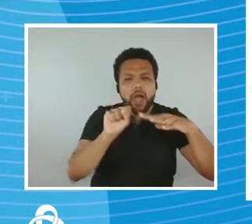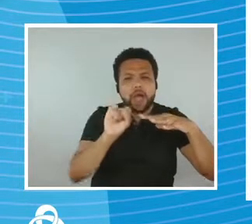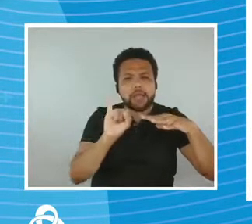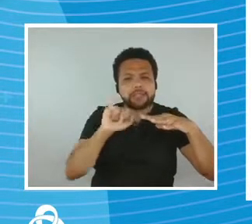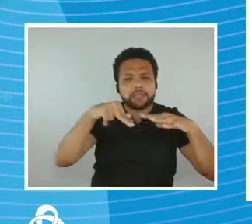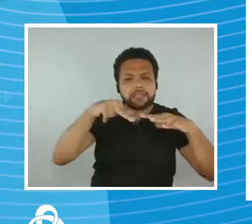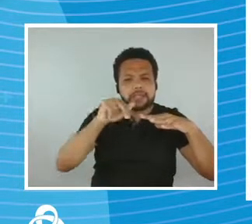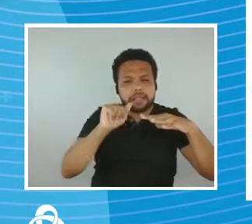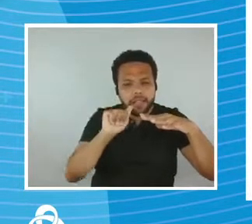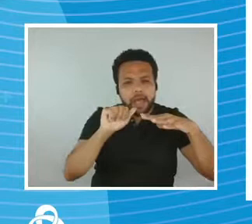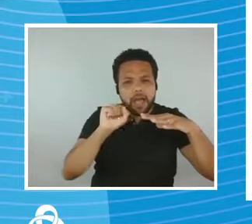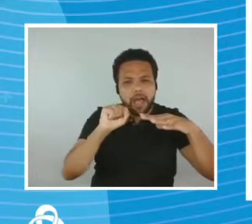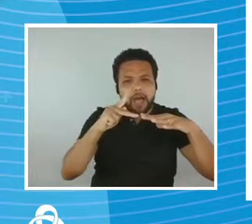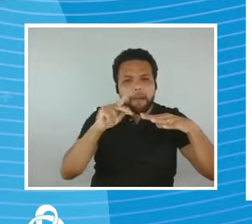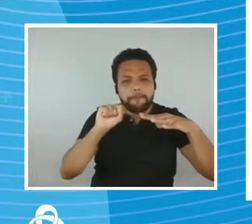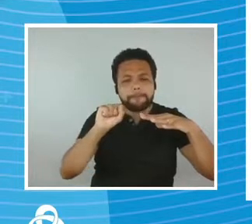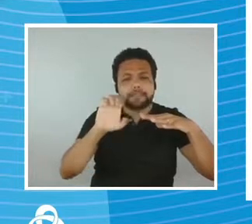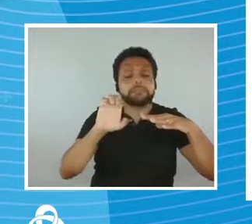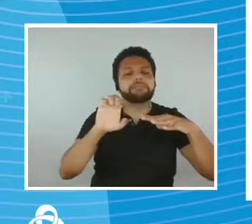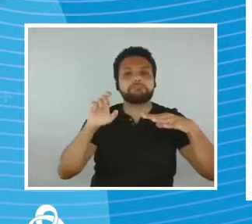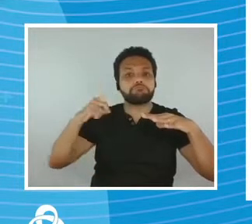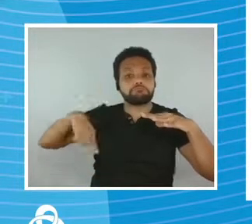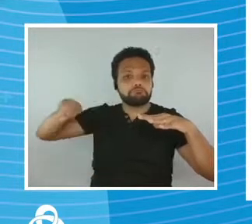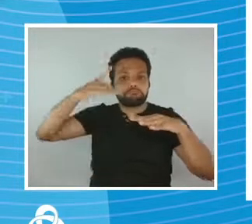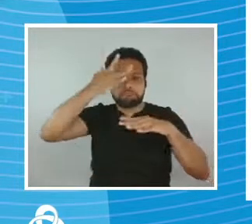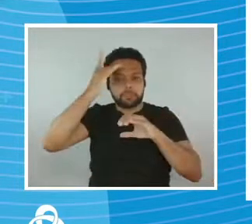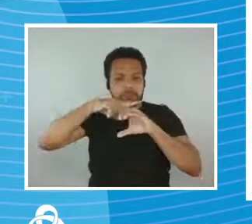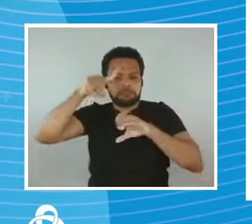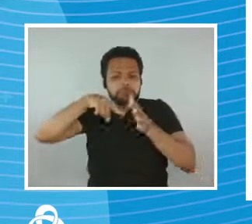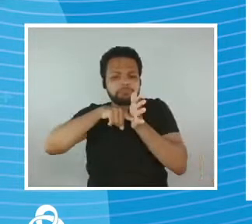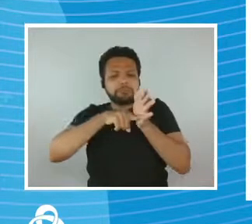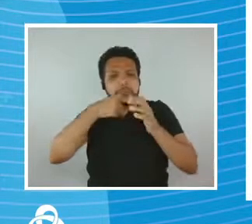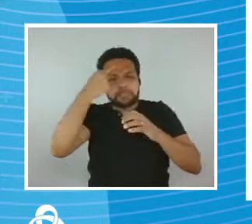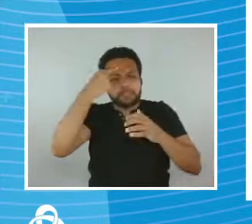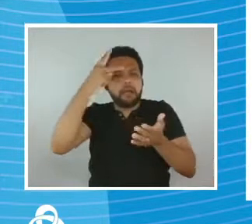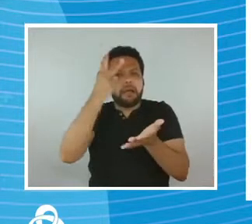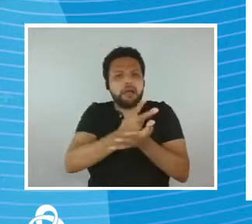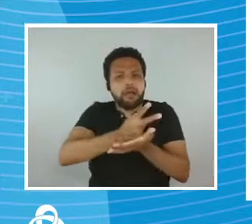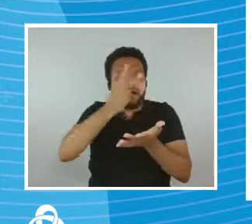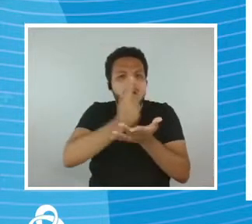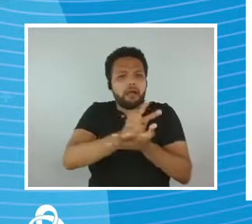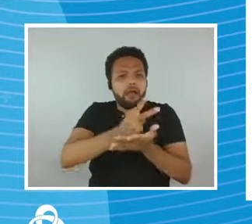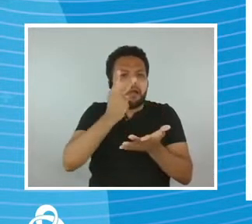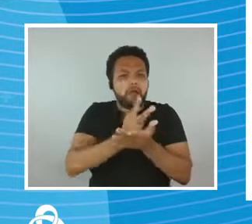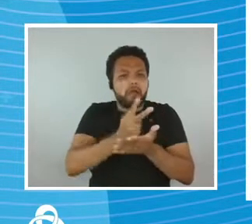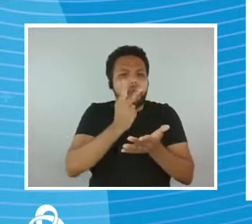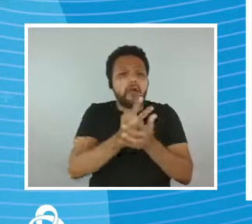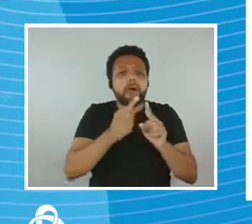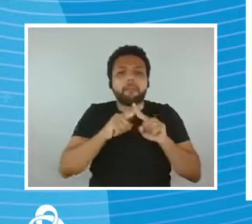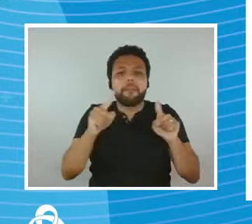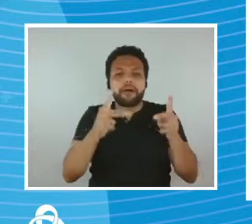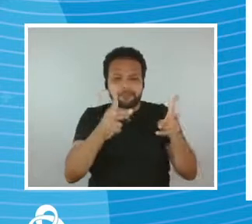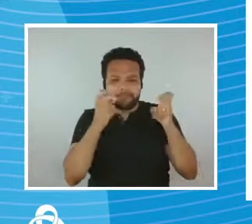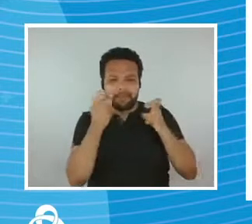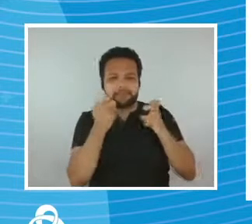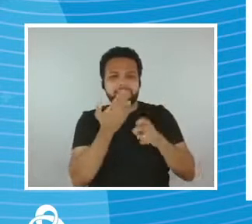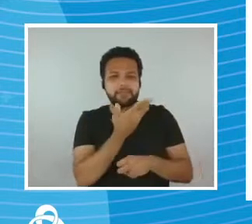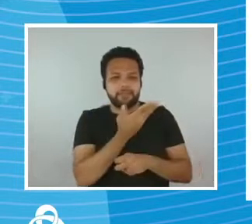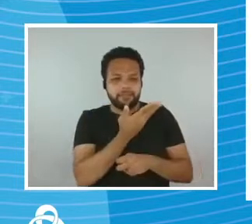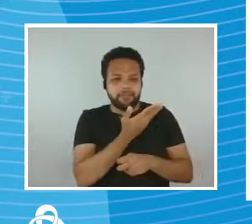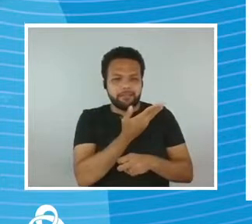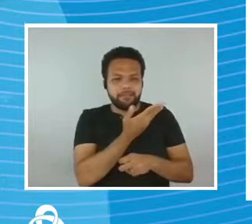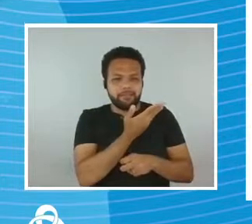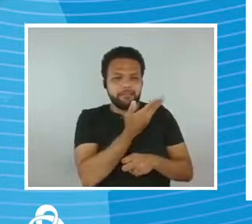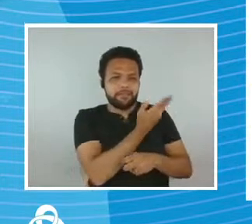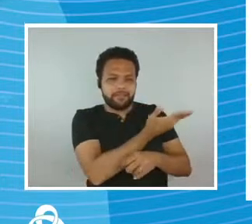era uma estrutura, uma coisa fixa, mas a gente pode ver aqui nesse vídeo que flagra as sinapses amarelinhas,